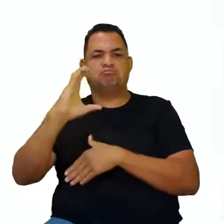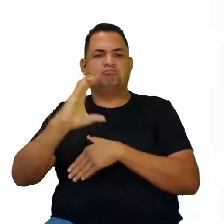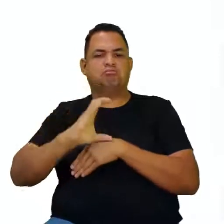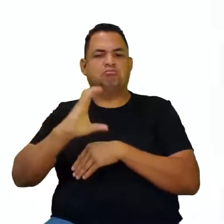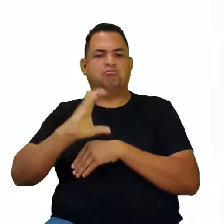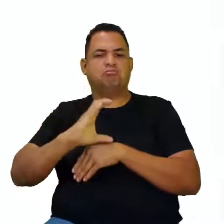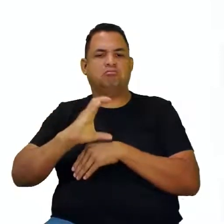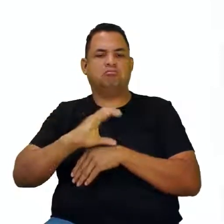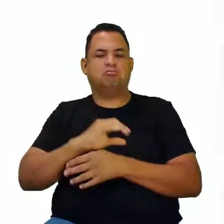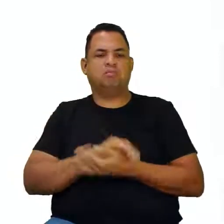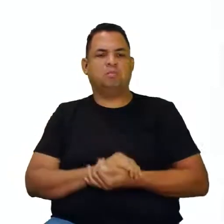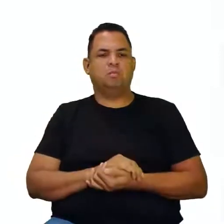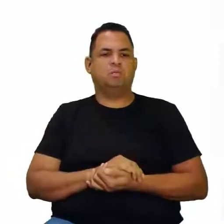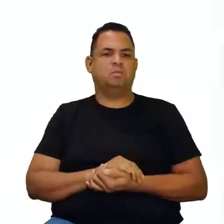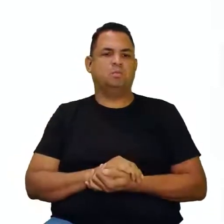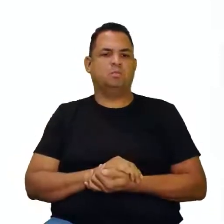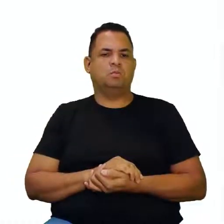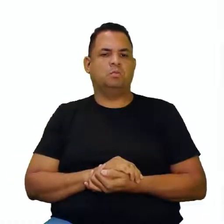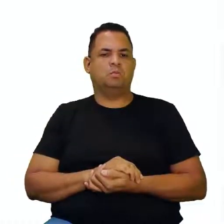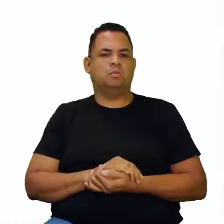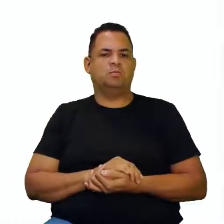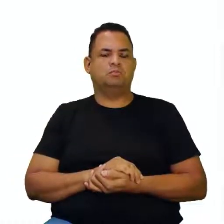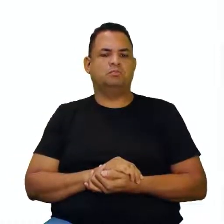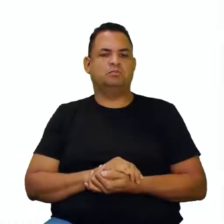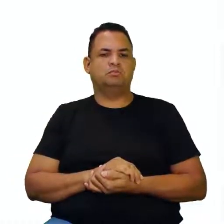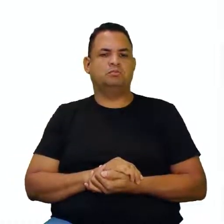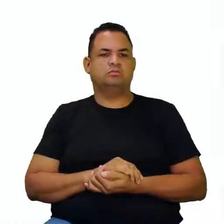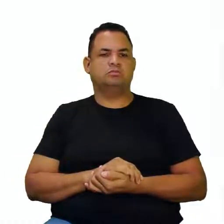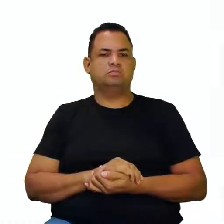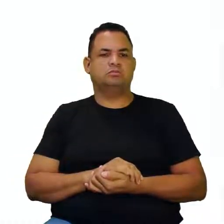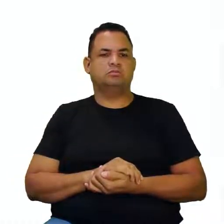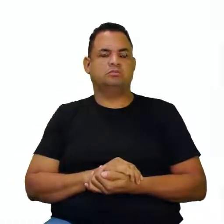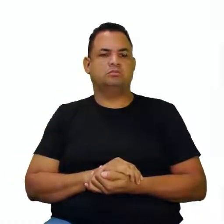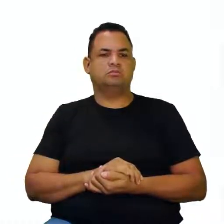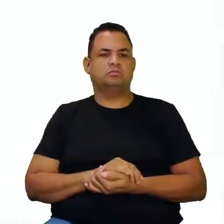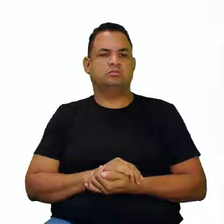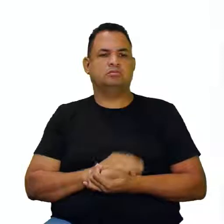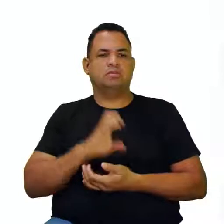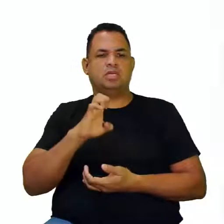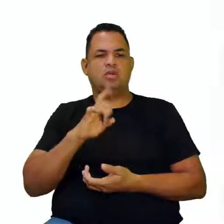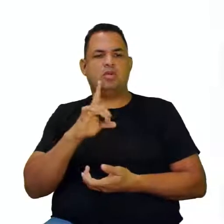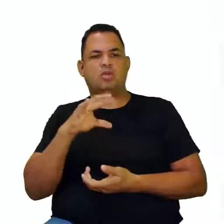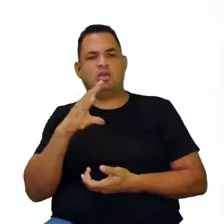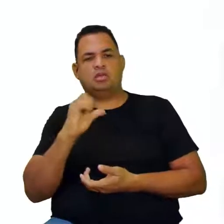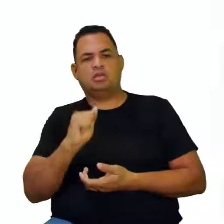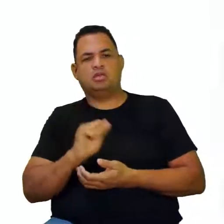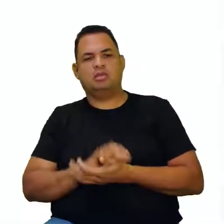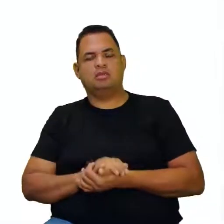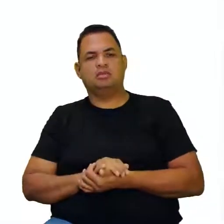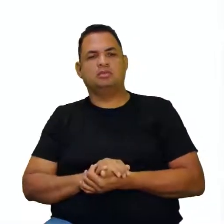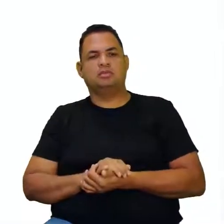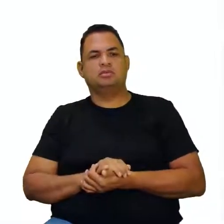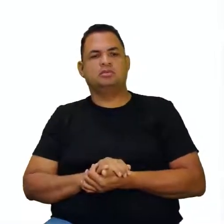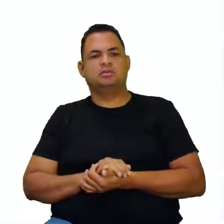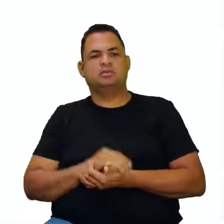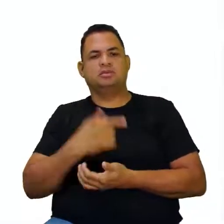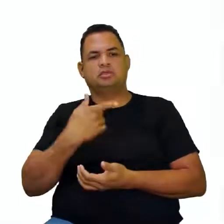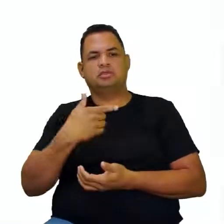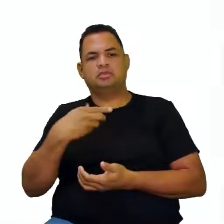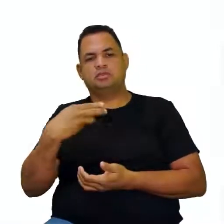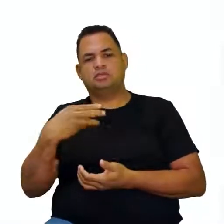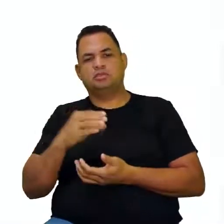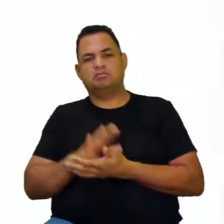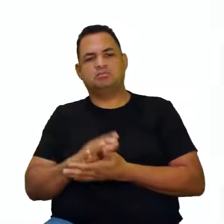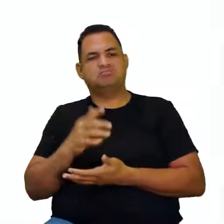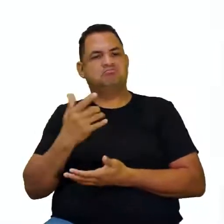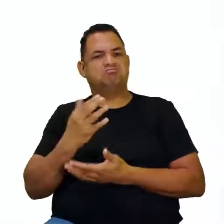tem o quadradinho aqui cinza, então ela não libera carbono. A eólica, 23 centavos e também não libera